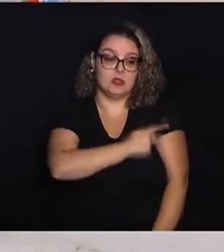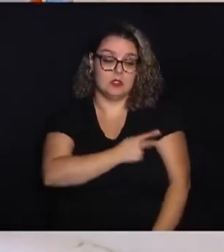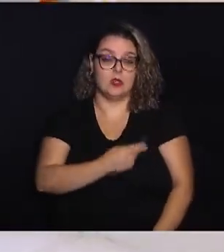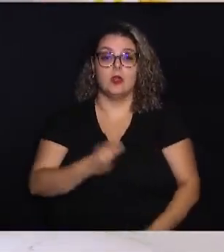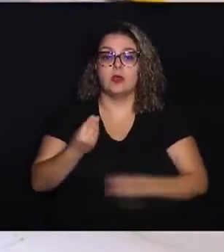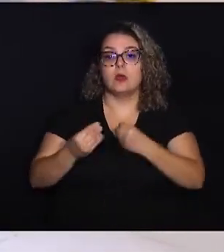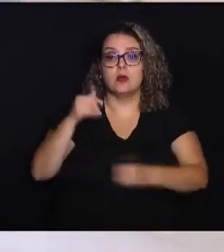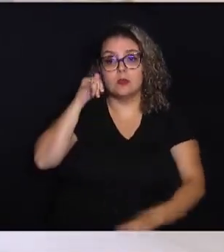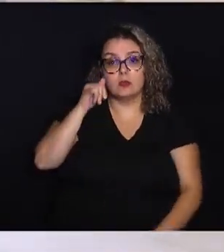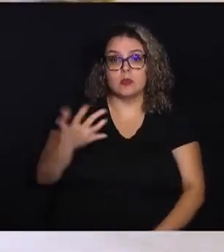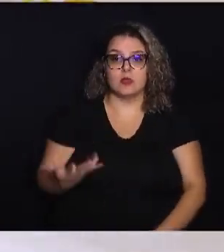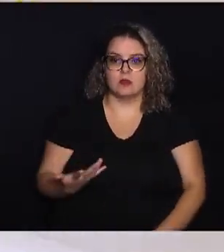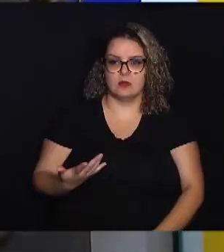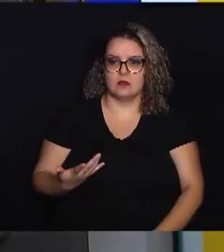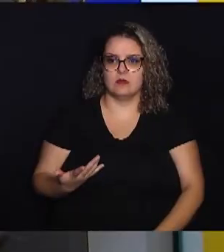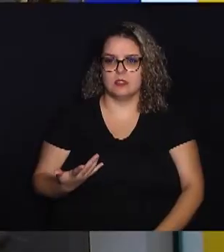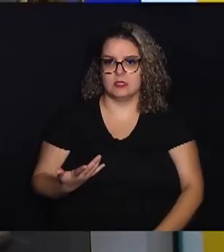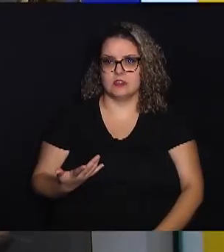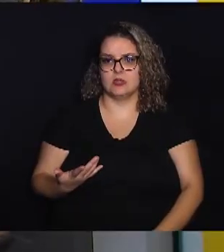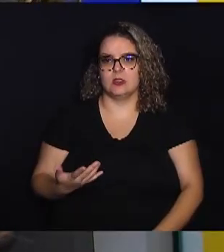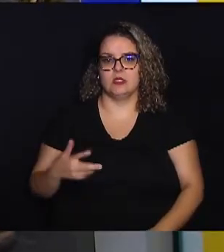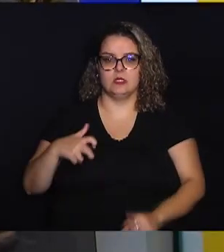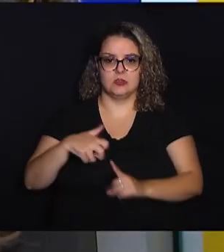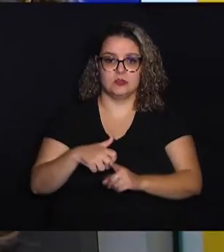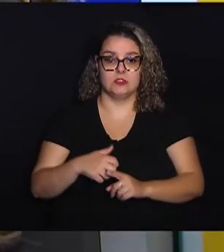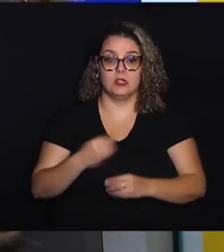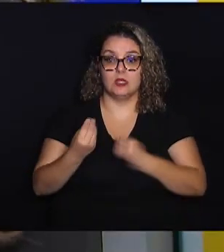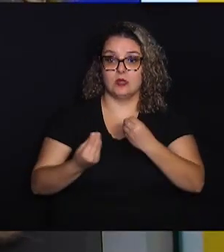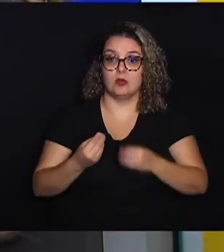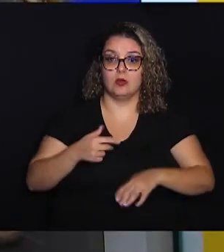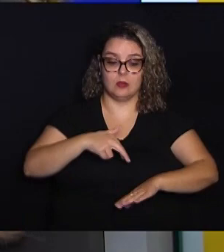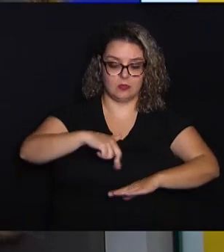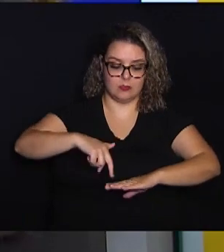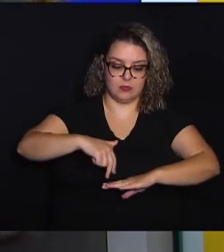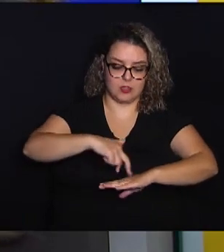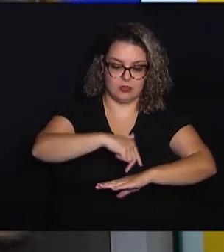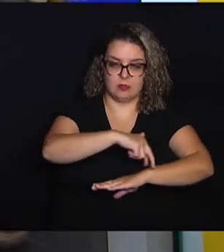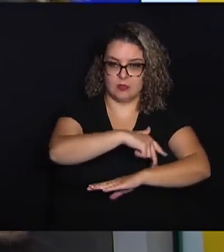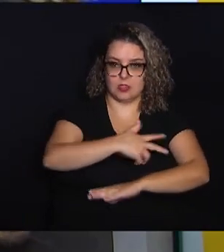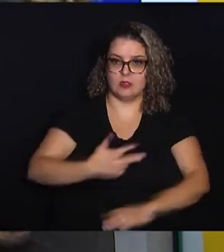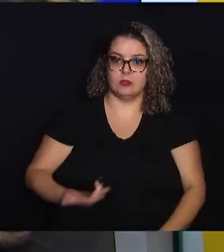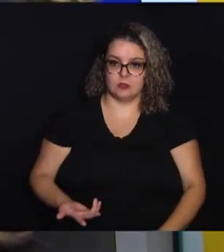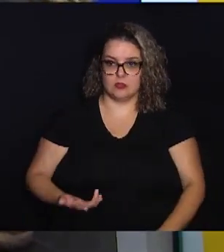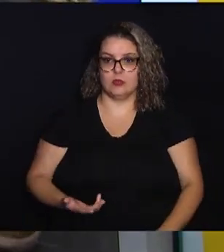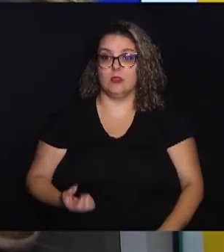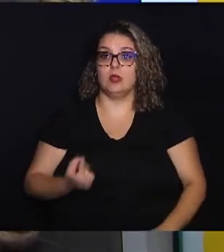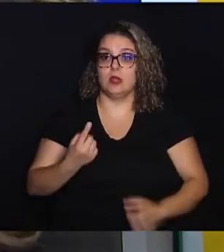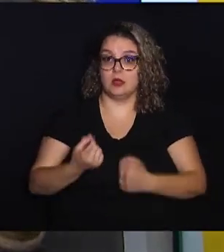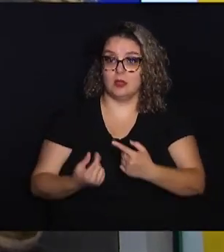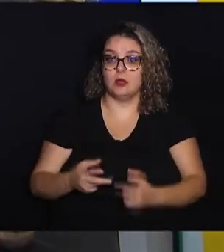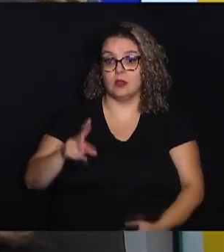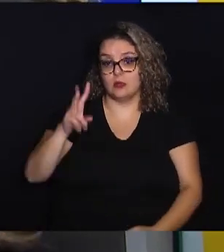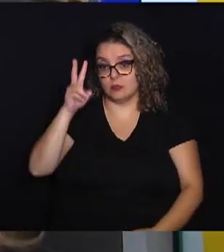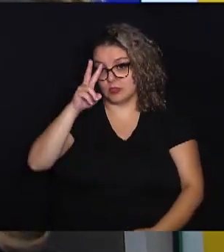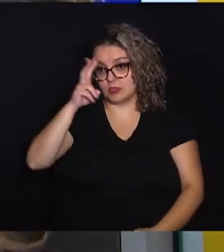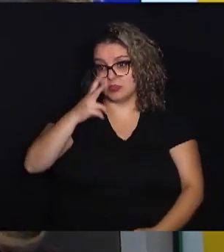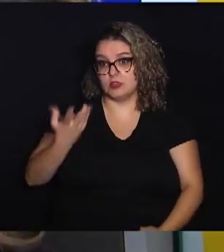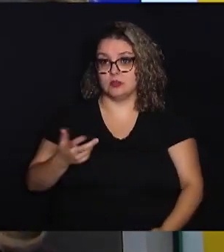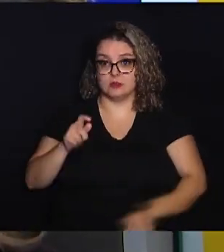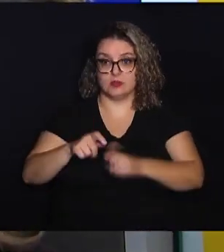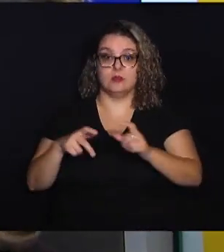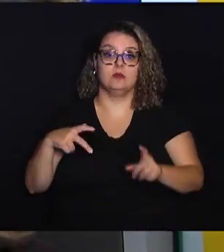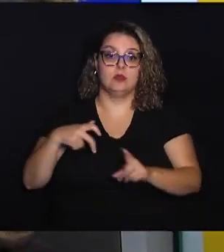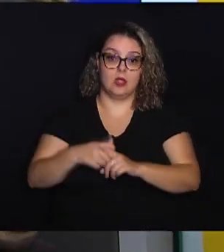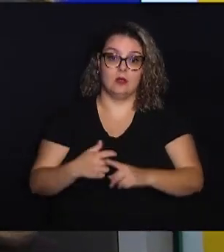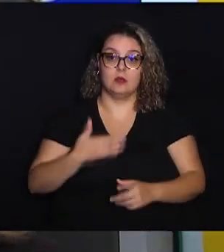forma de caminhar pelas calçadas. Nós trouxemos algumas histórias de pessoas que sofreram acidentes, né, para impactar